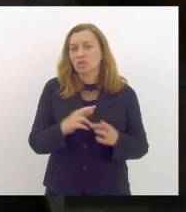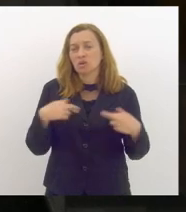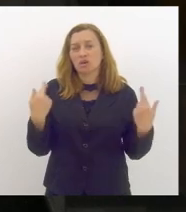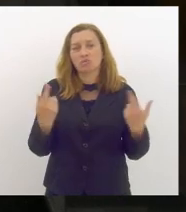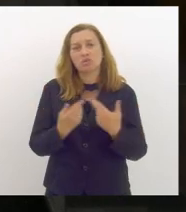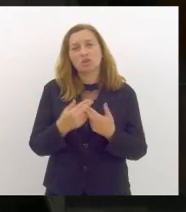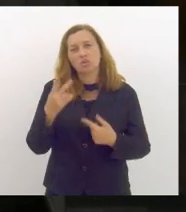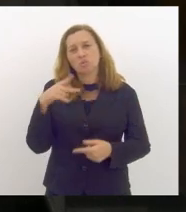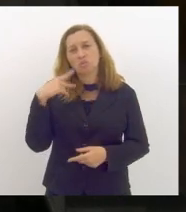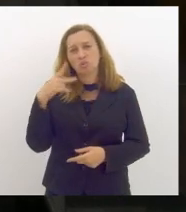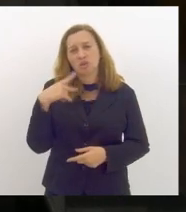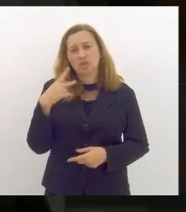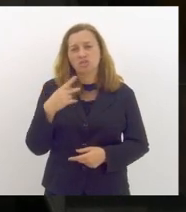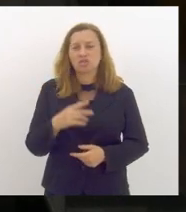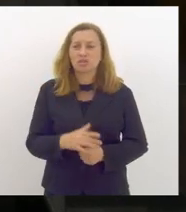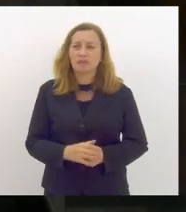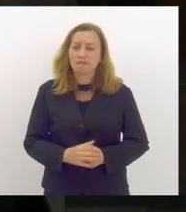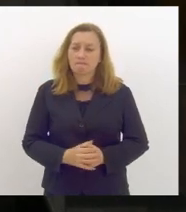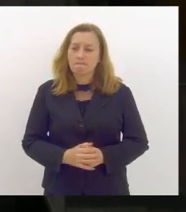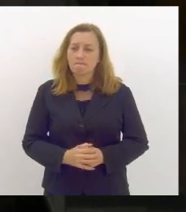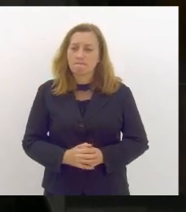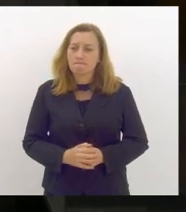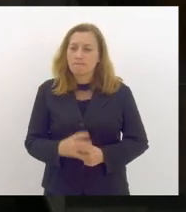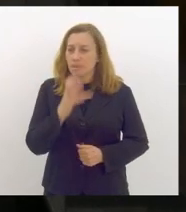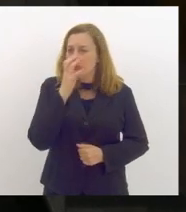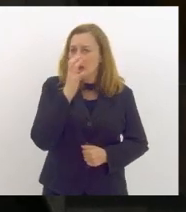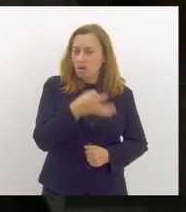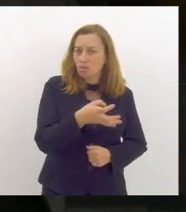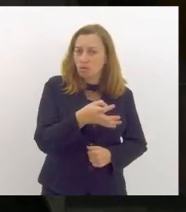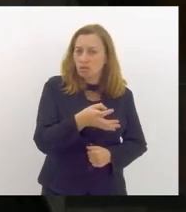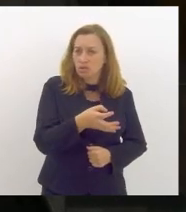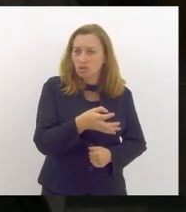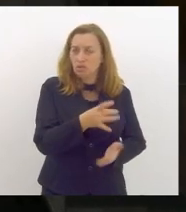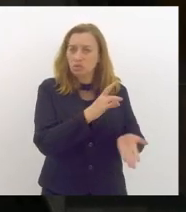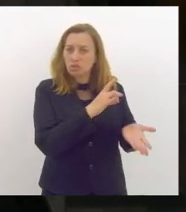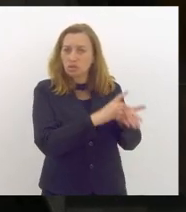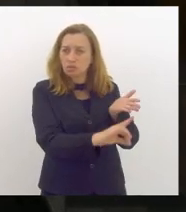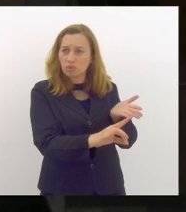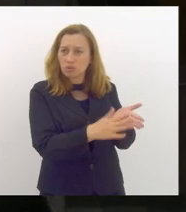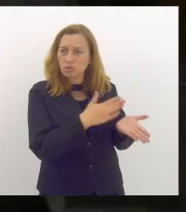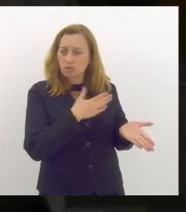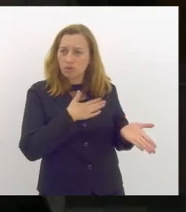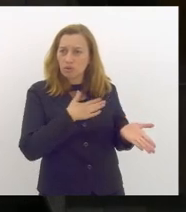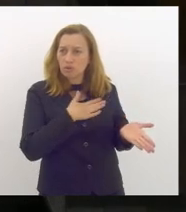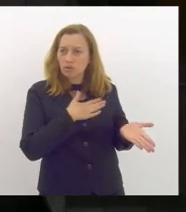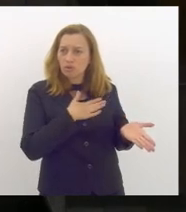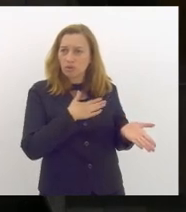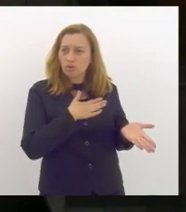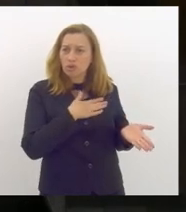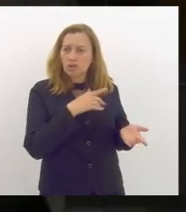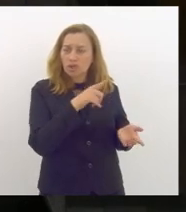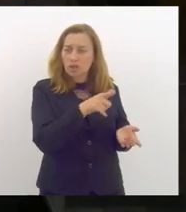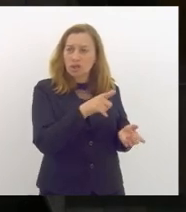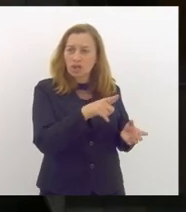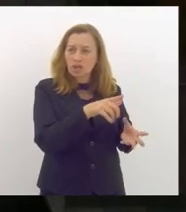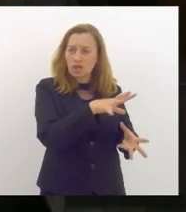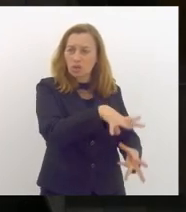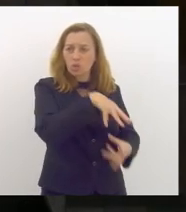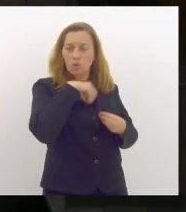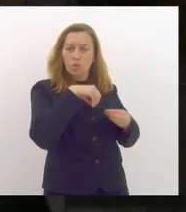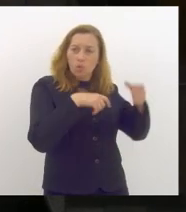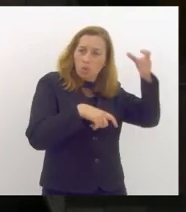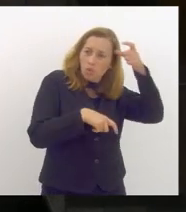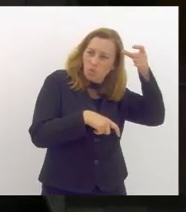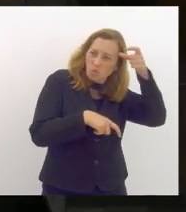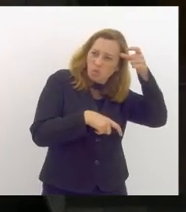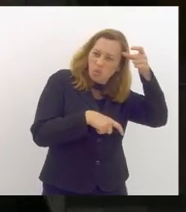reunião política o e acusando meu adversário Bom dia de ser possuído pelo